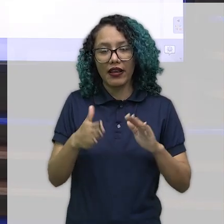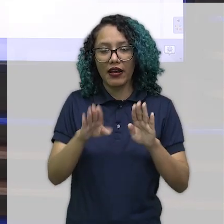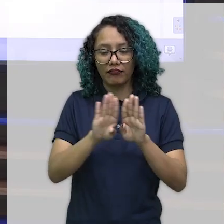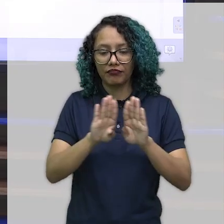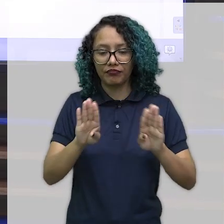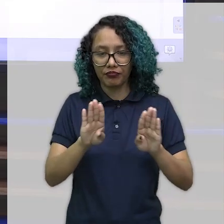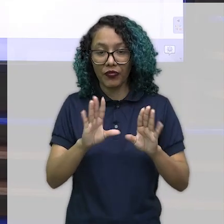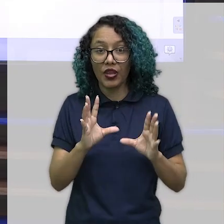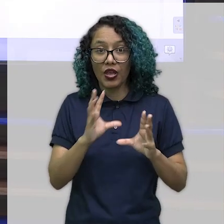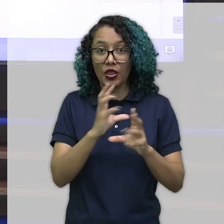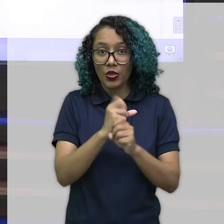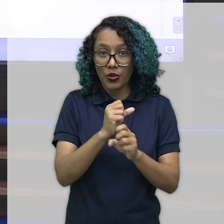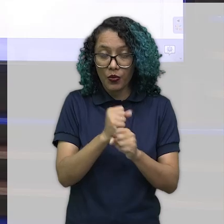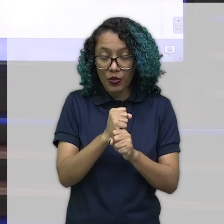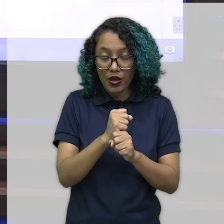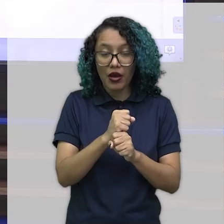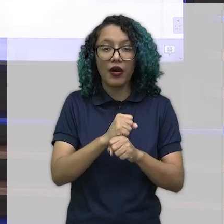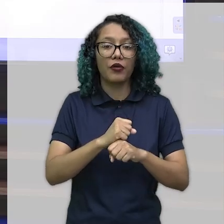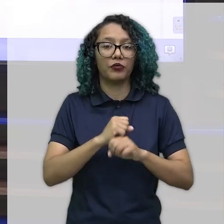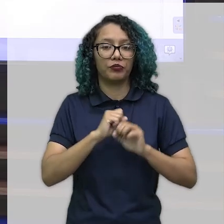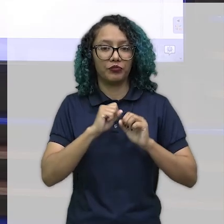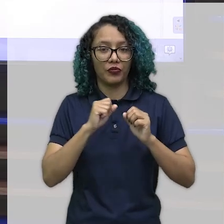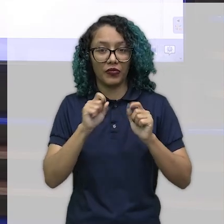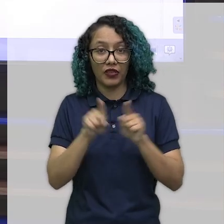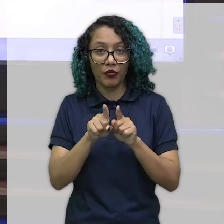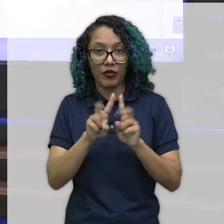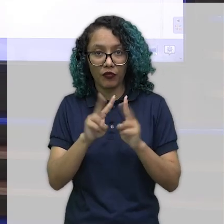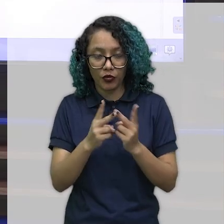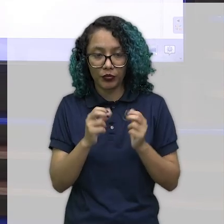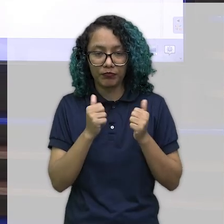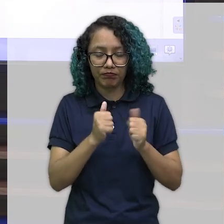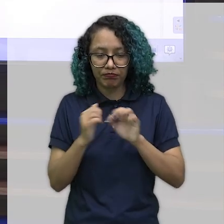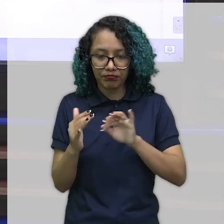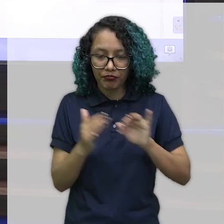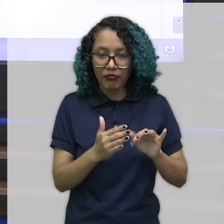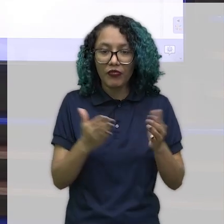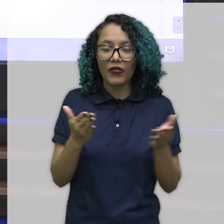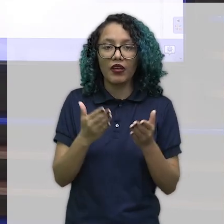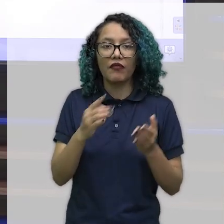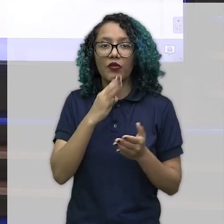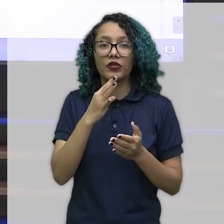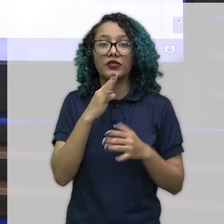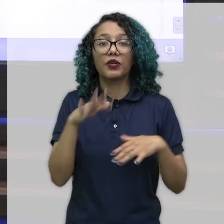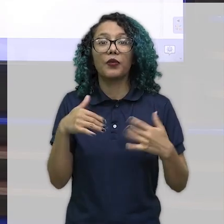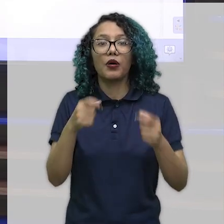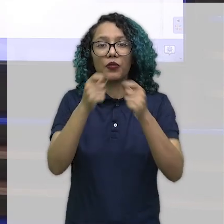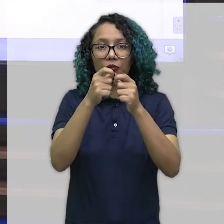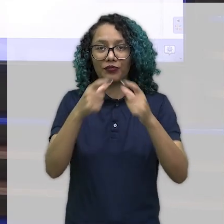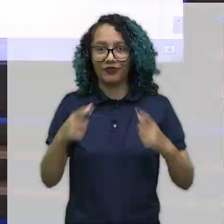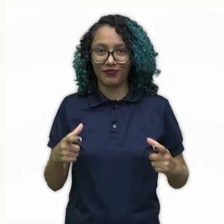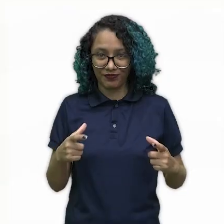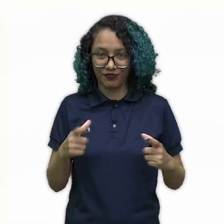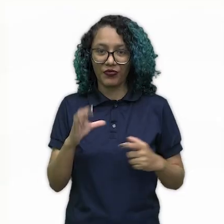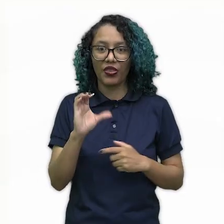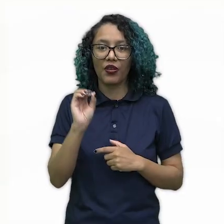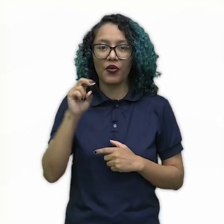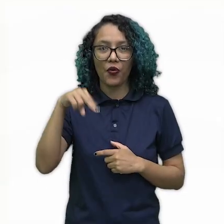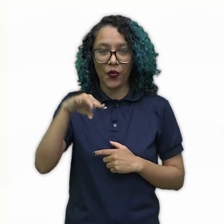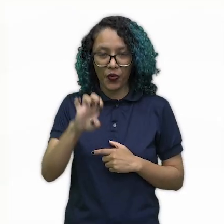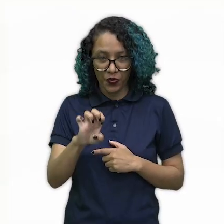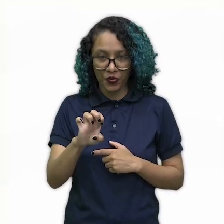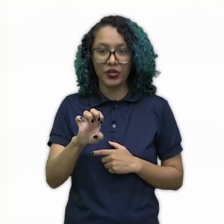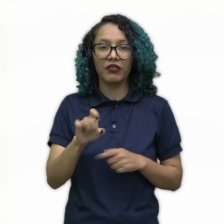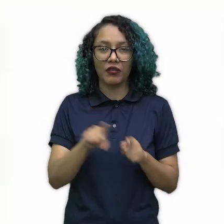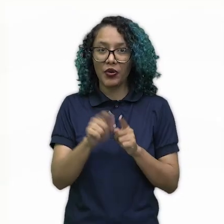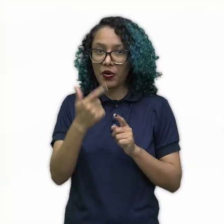total, o volume. Ok, fechamos o cilindro. Agora a gente vai conhecer o cone, né? Mais um